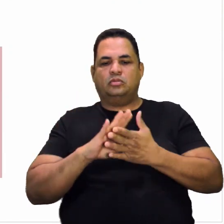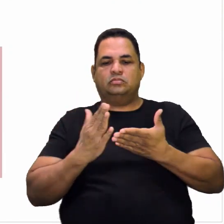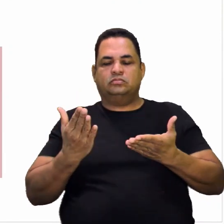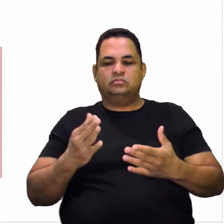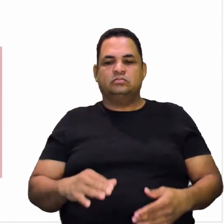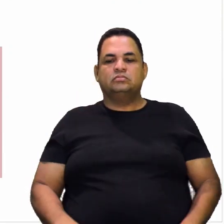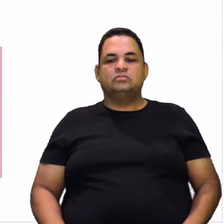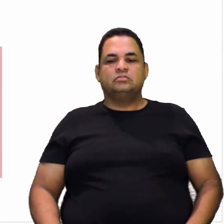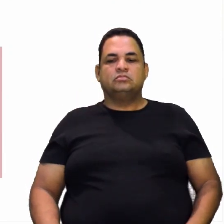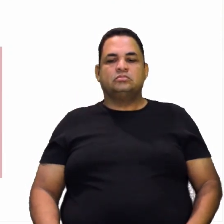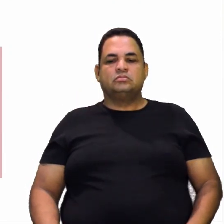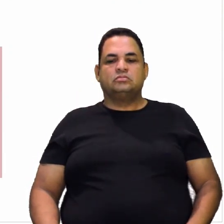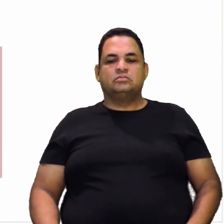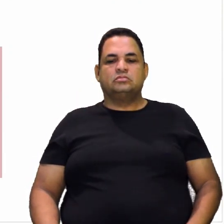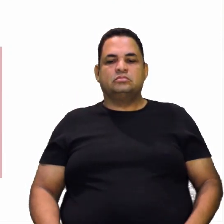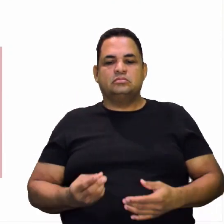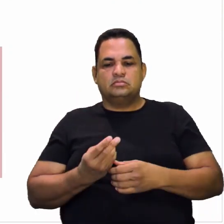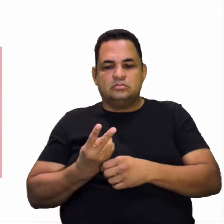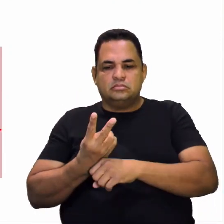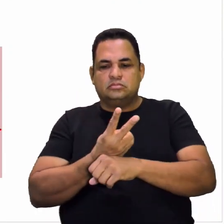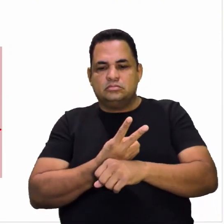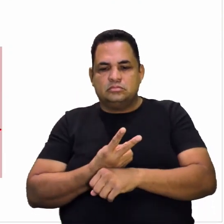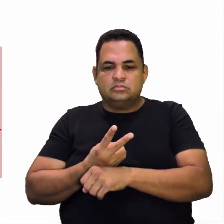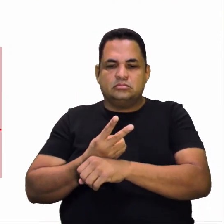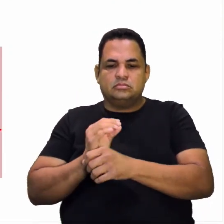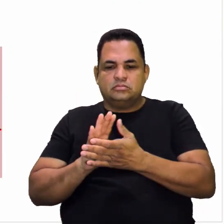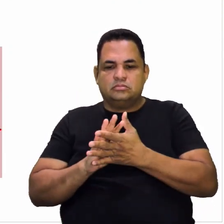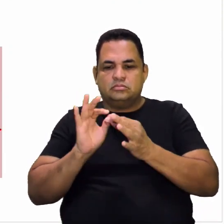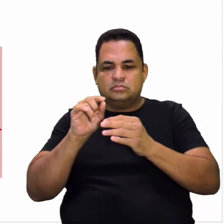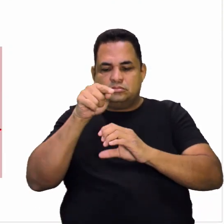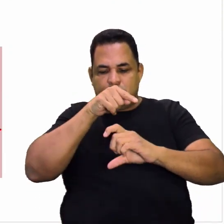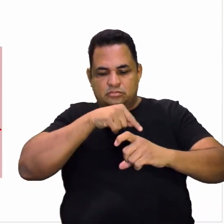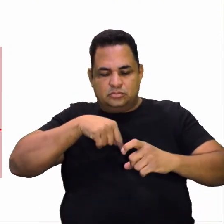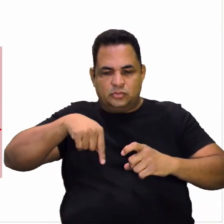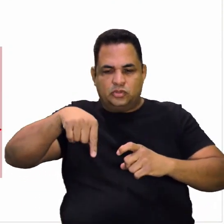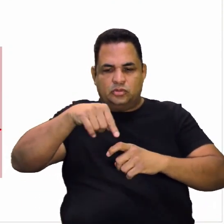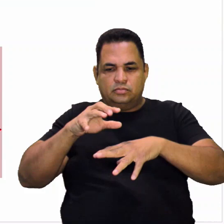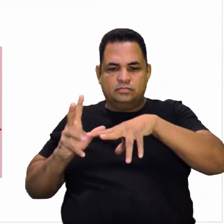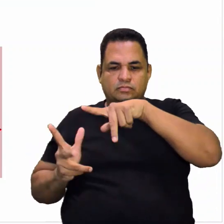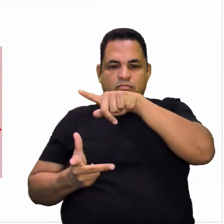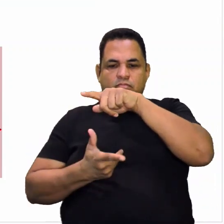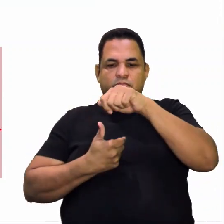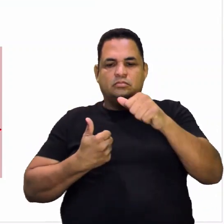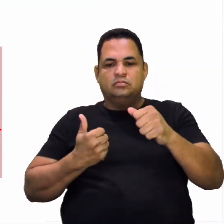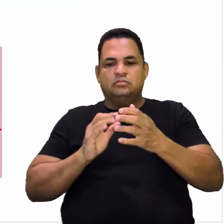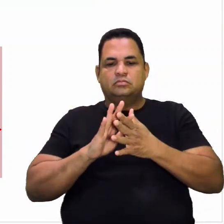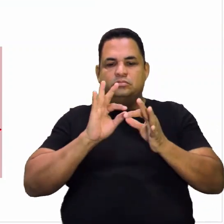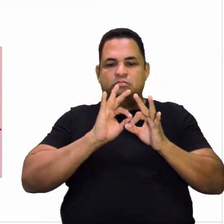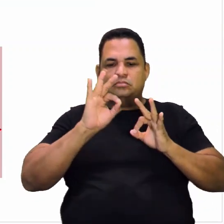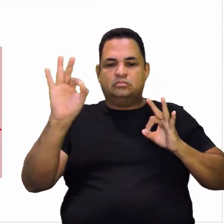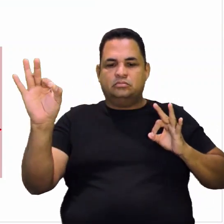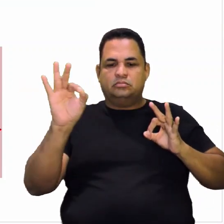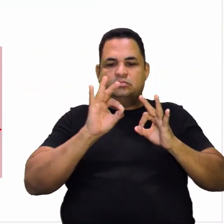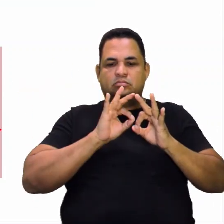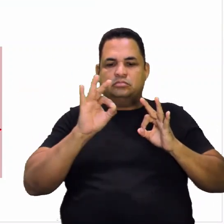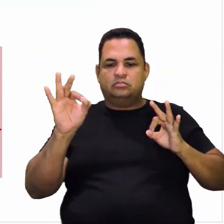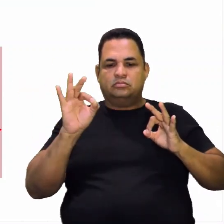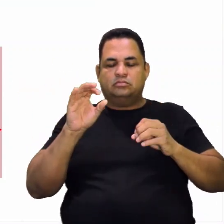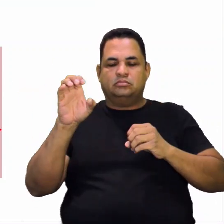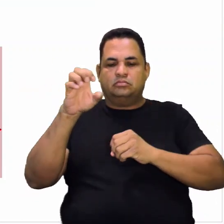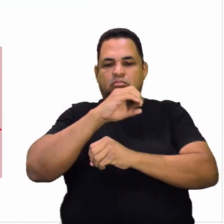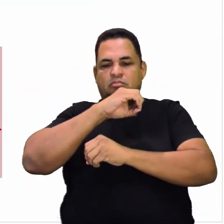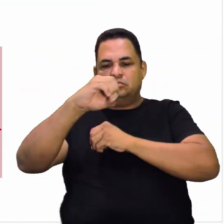Eles procuram medir o diâmetro da Terra e a distância entre